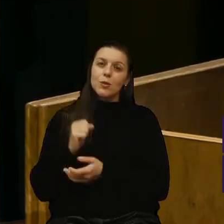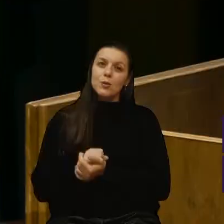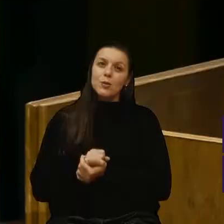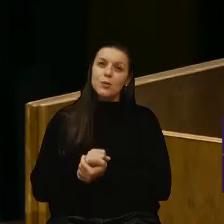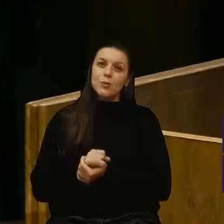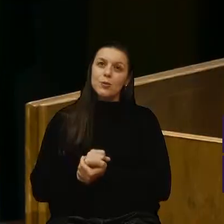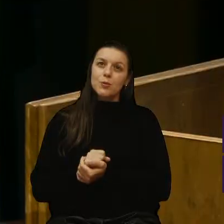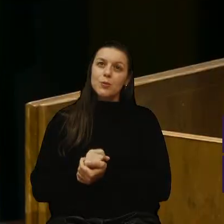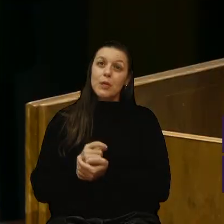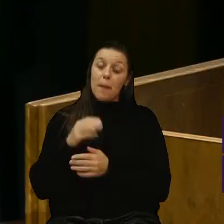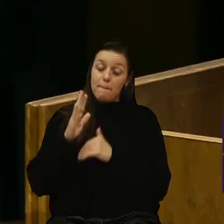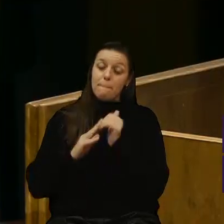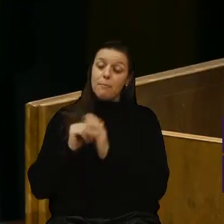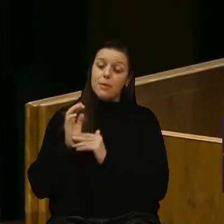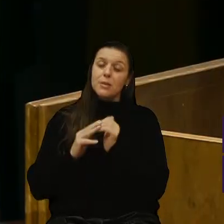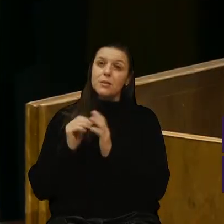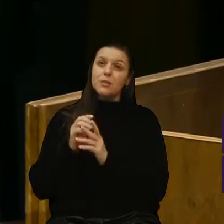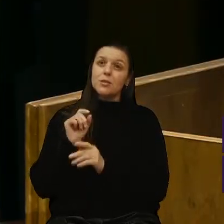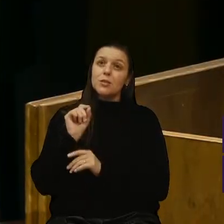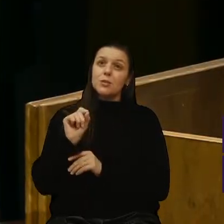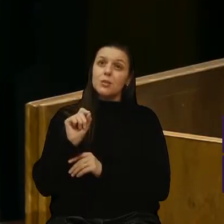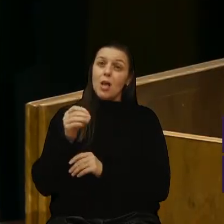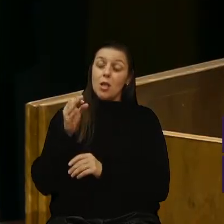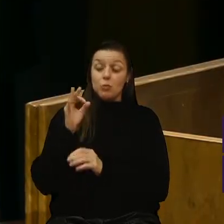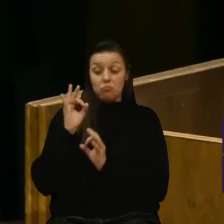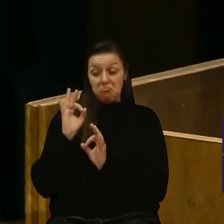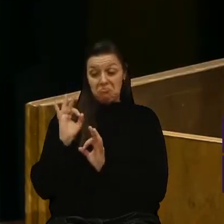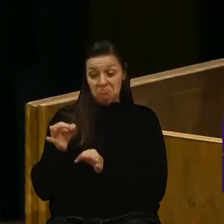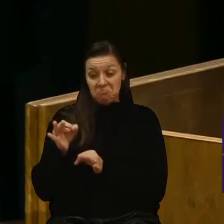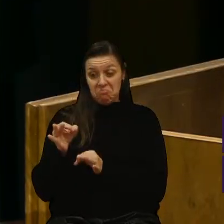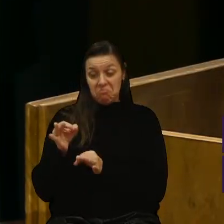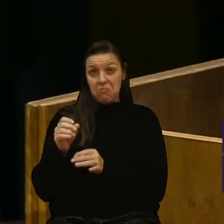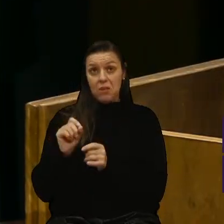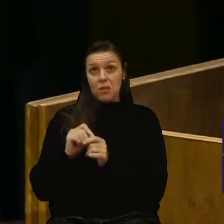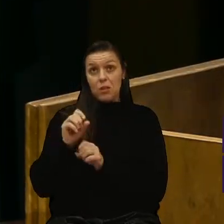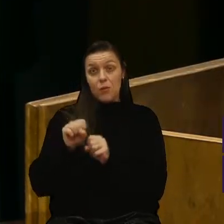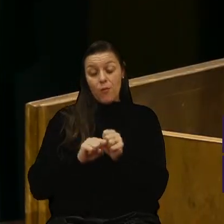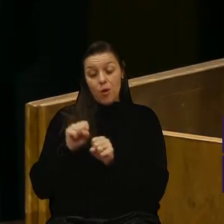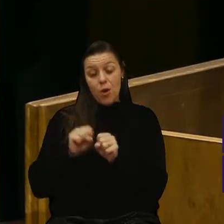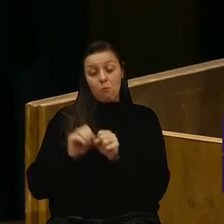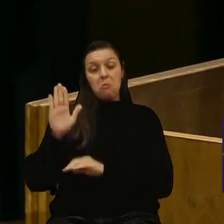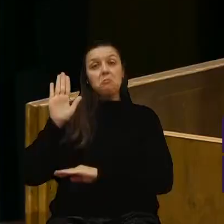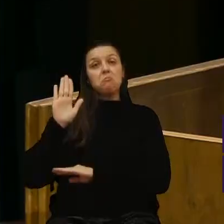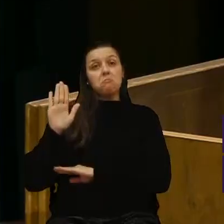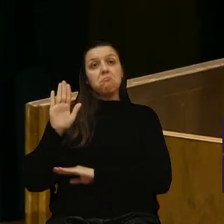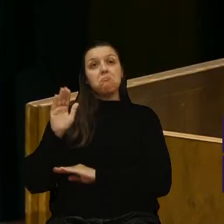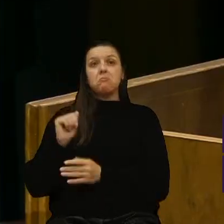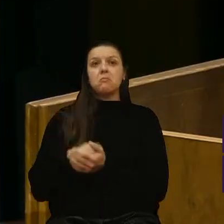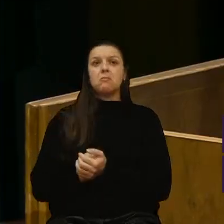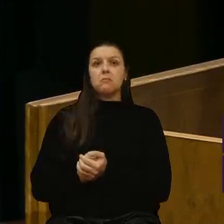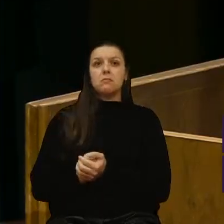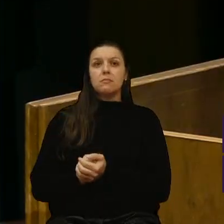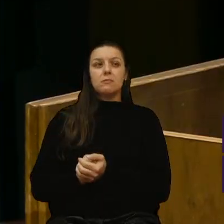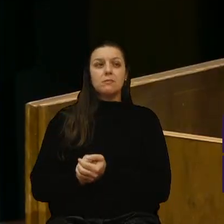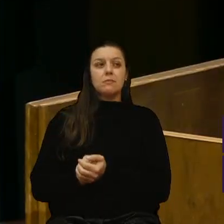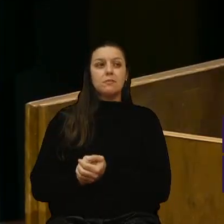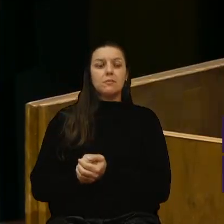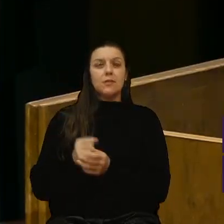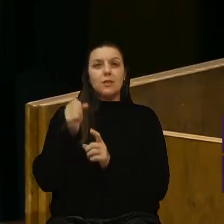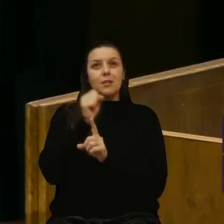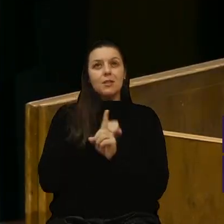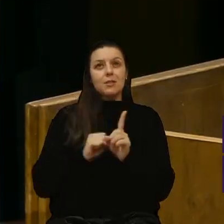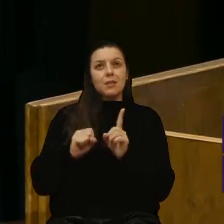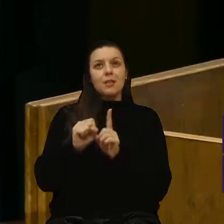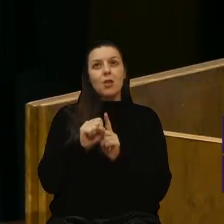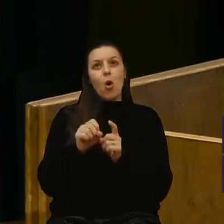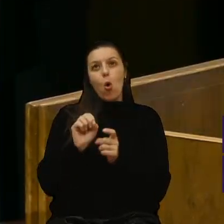que coloca em prática aquilo que a gente jura quando se forma, seja como assistente social